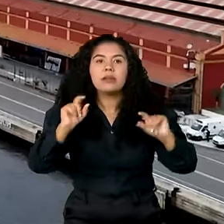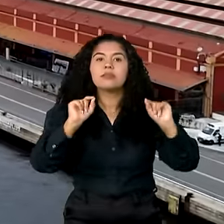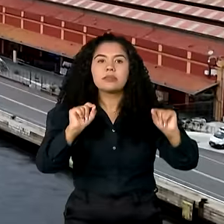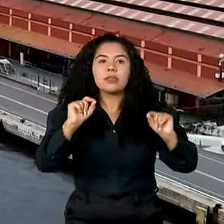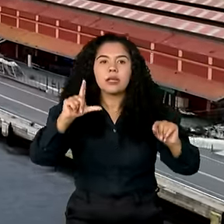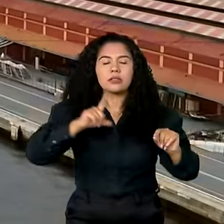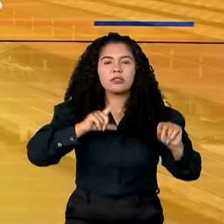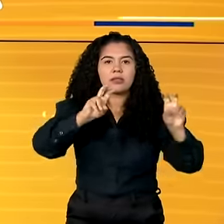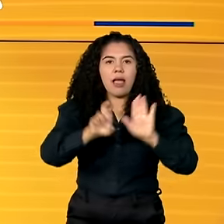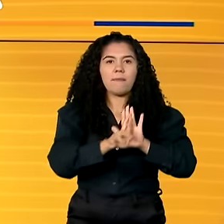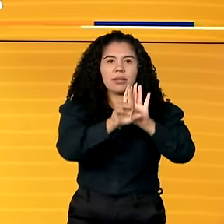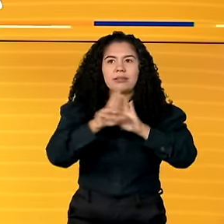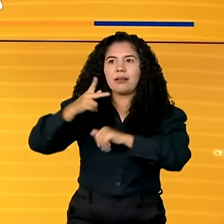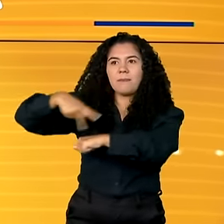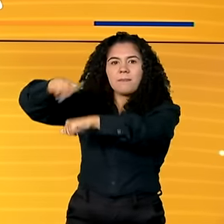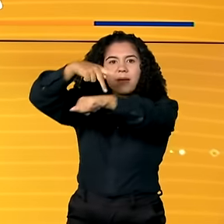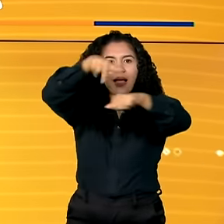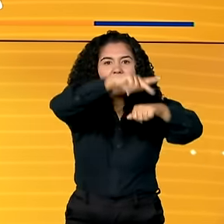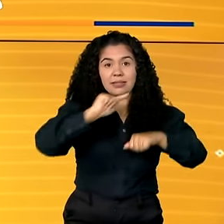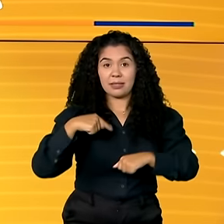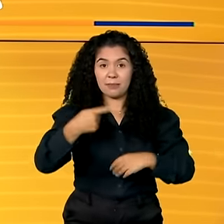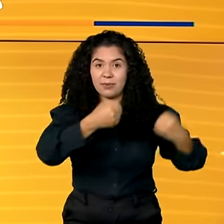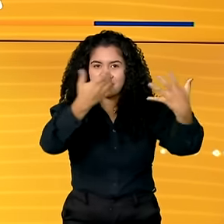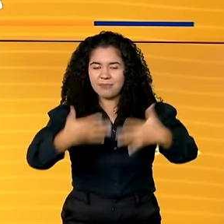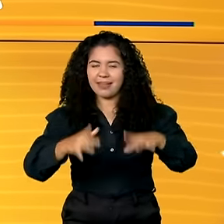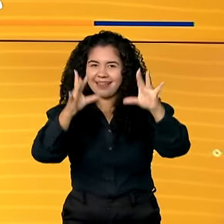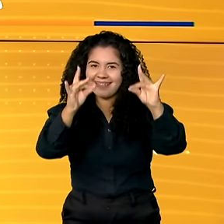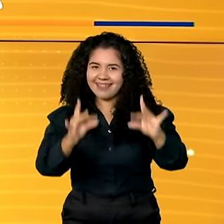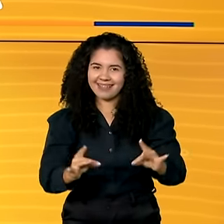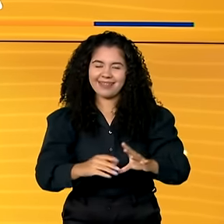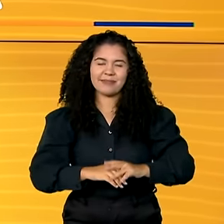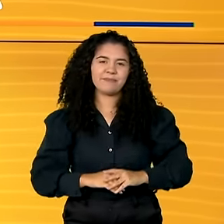do planeta. A gente mostra os detalhes já já.